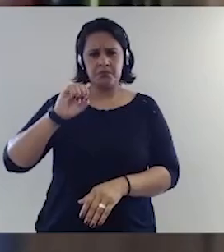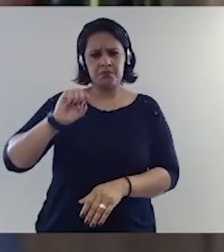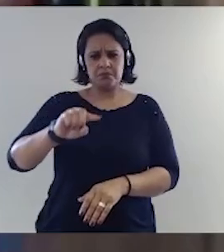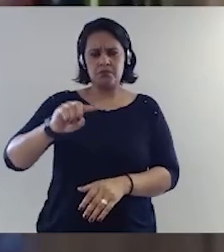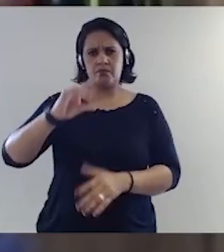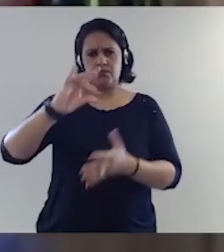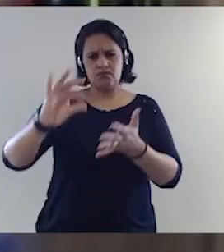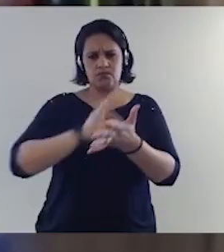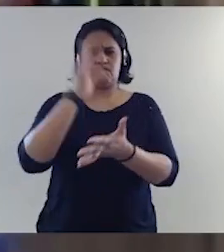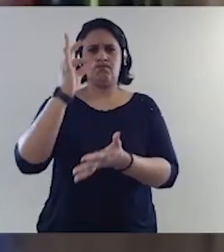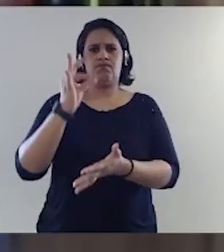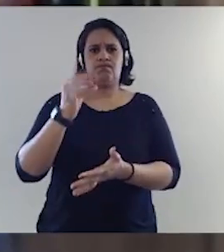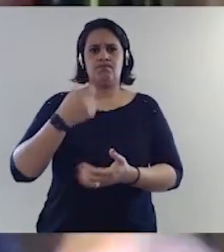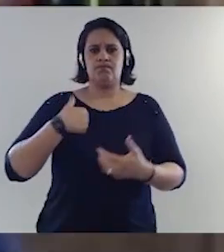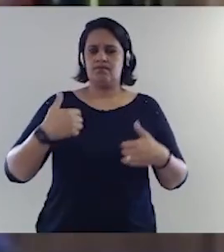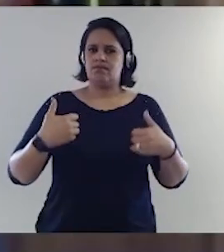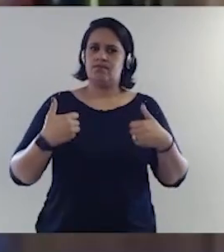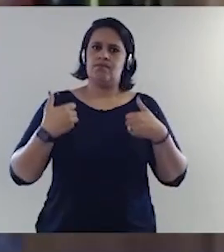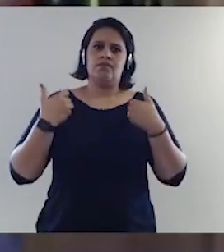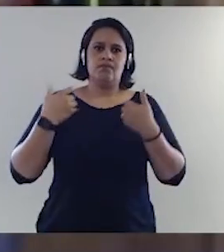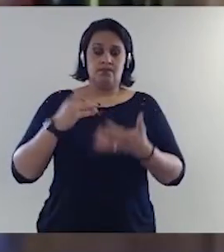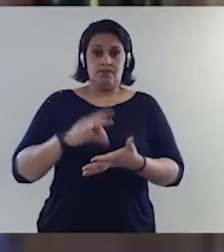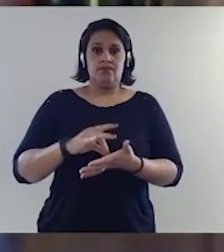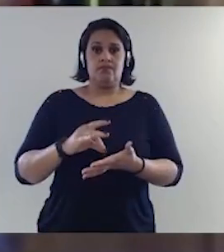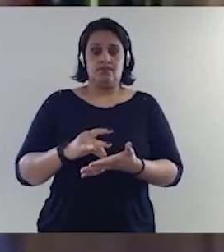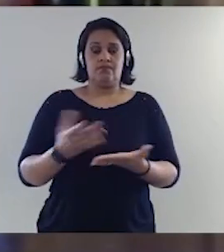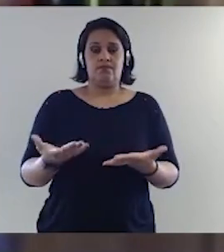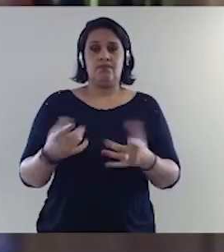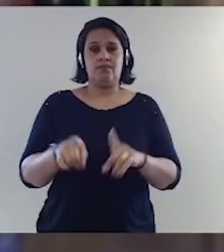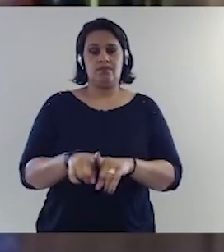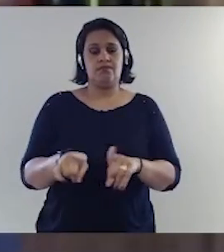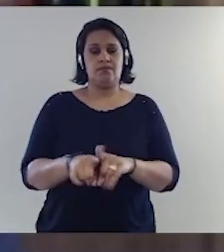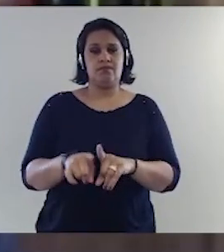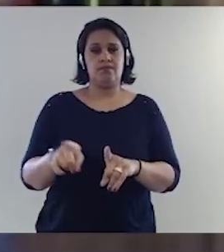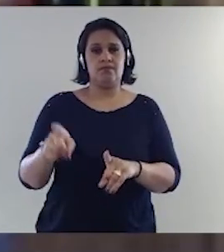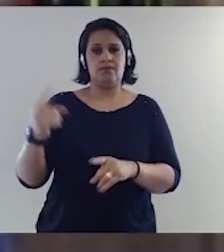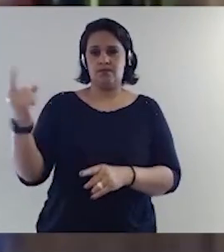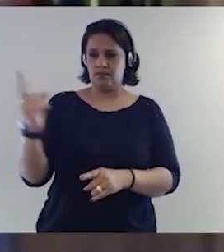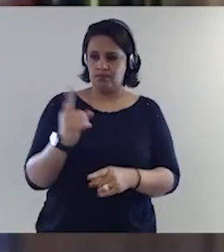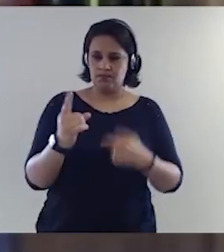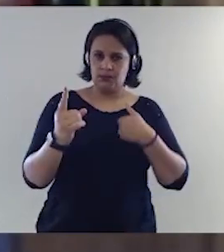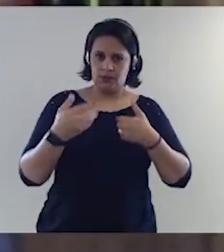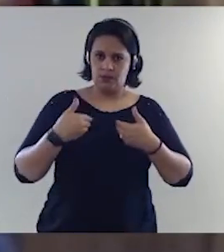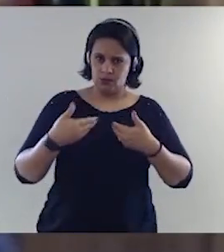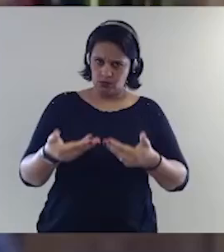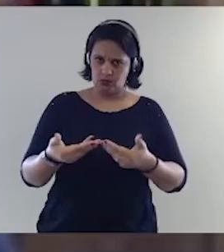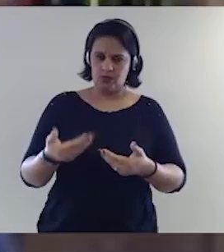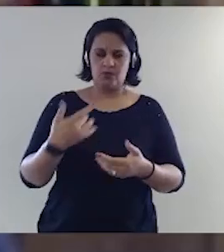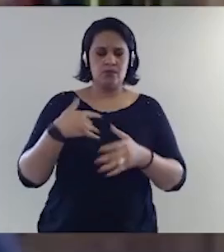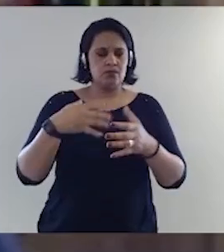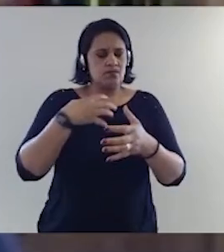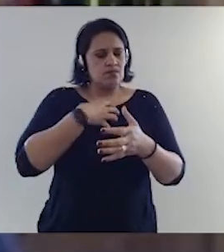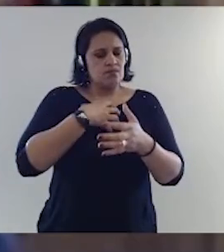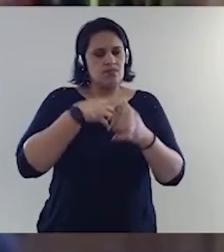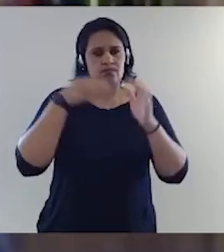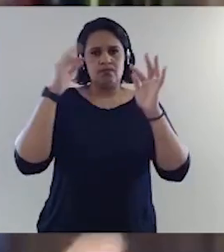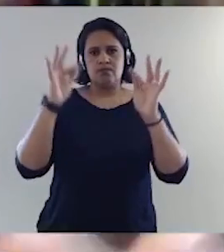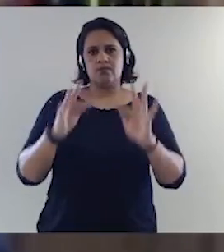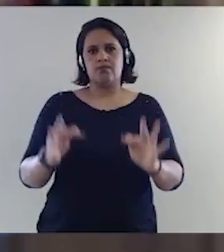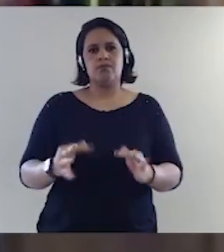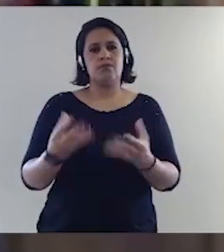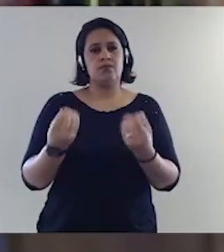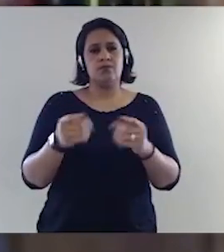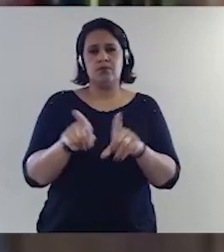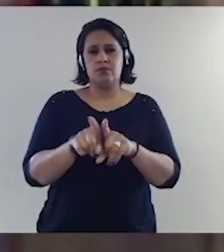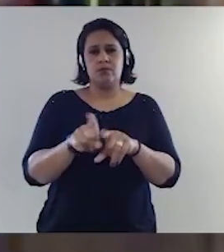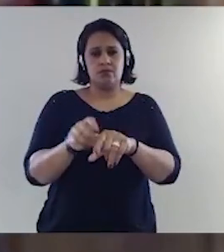muito honrado, muito agradecido, em especial ao querido Marcos Vinícius Furtado Coelho, pelo convite, e me sinto muito emocionado de estar